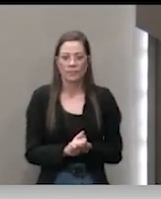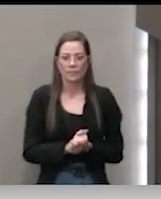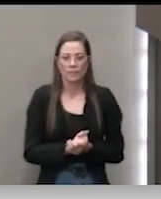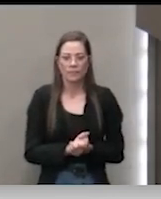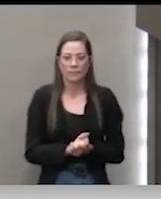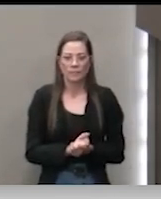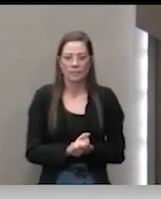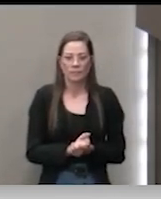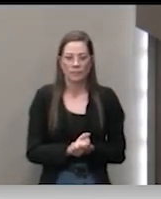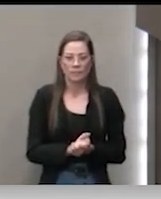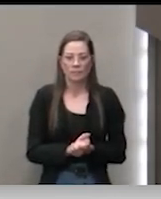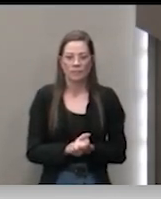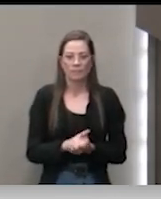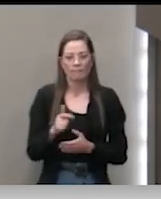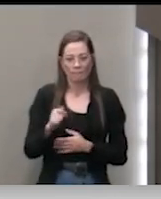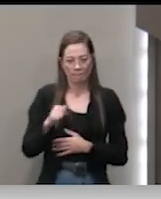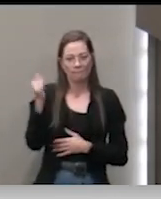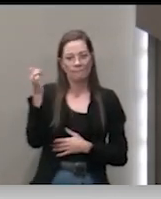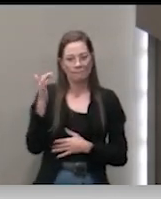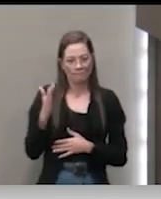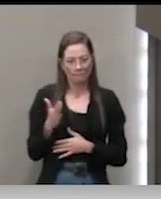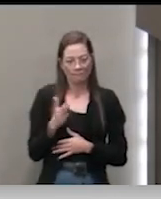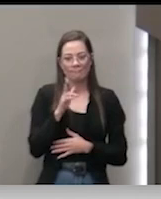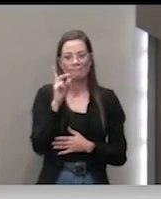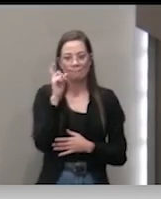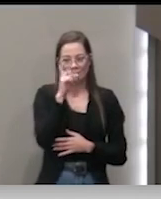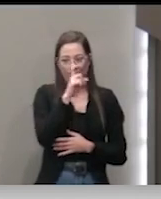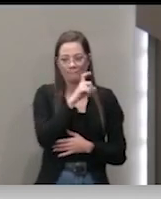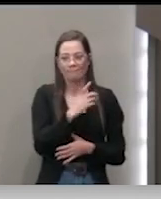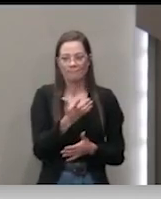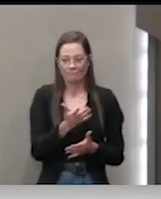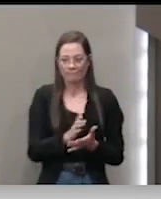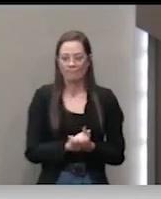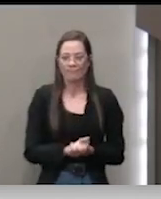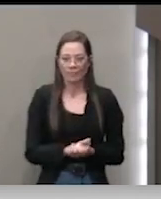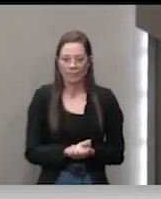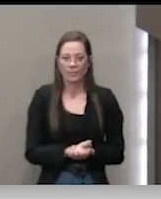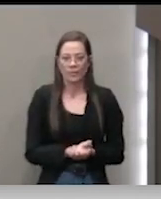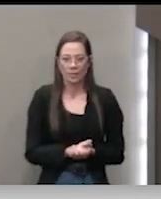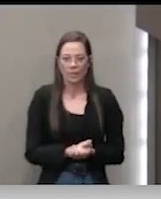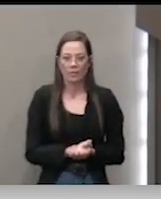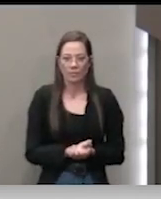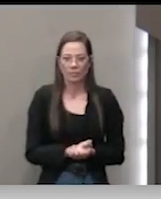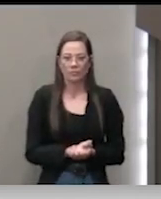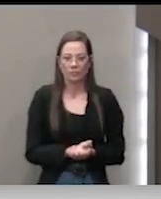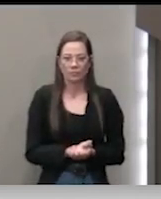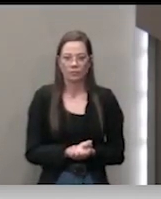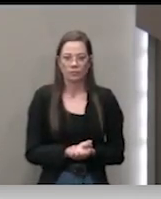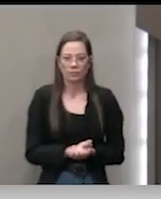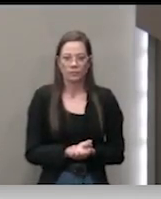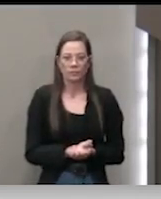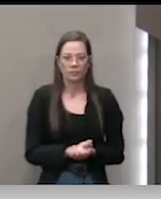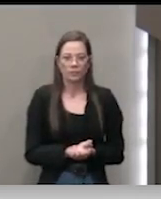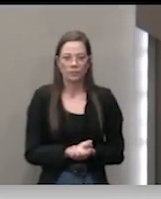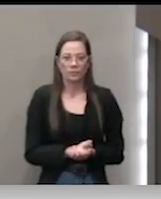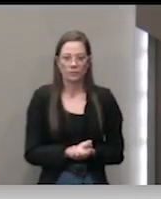Esse é o nosso Brasil ainda, viu? Esse é o nosso Brasil. Cada vez pior.